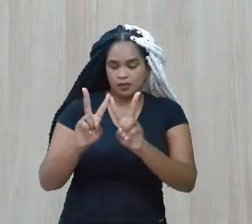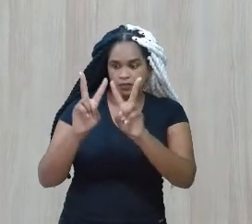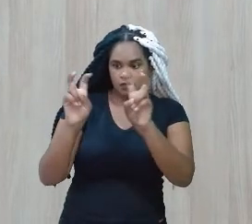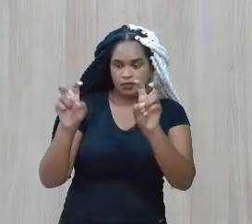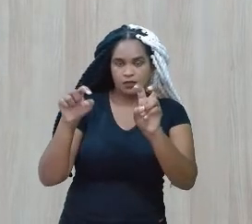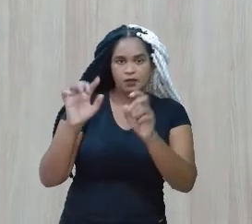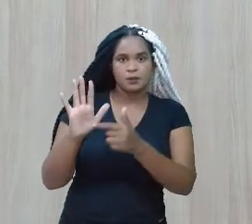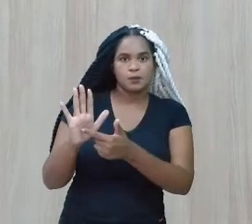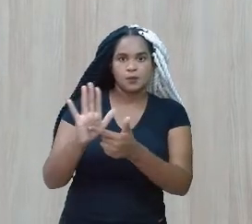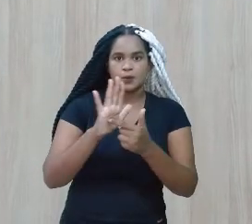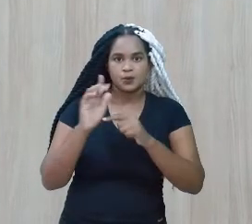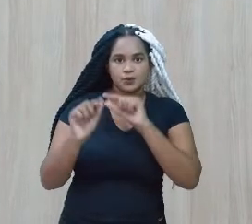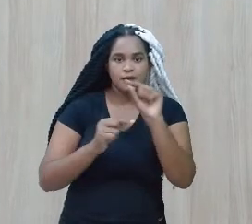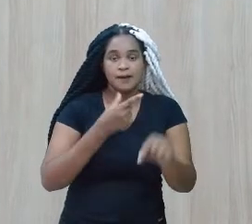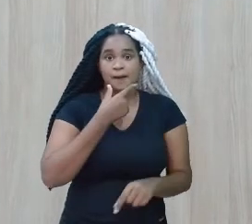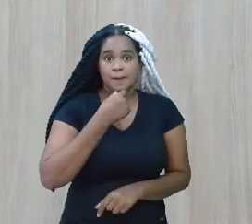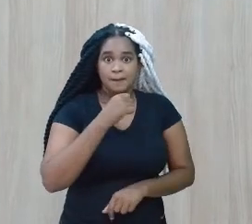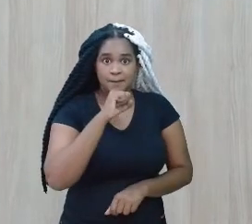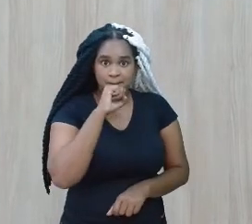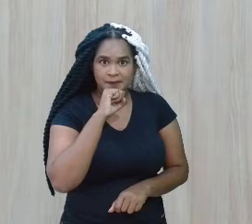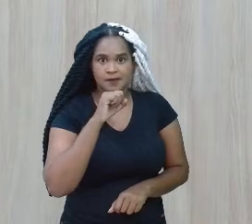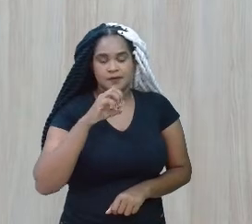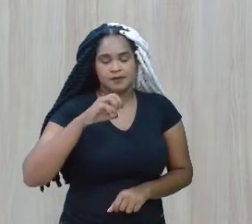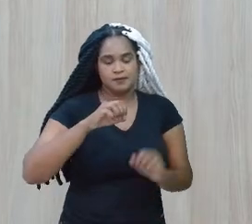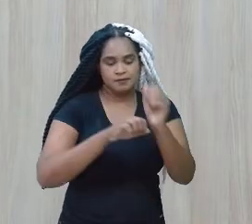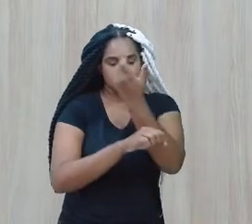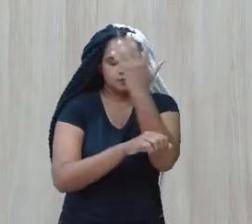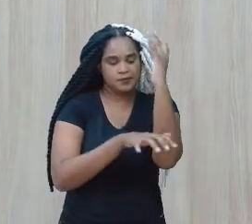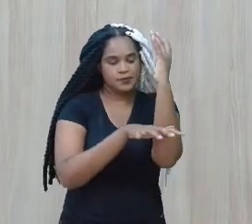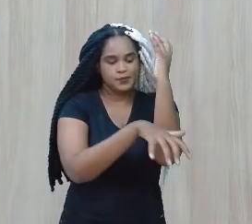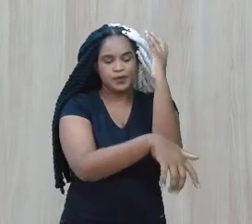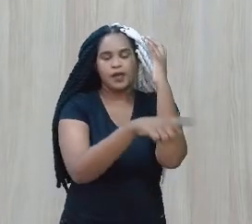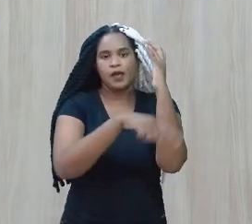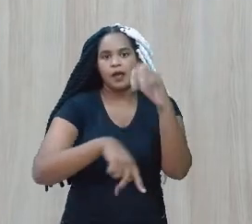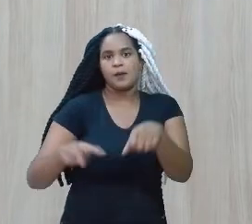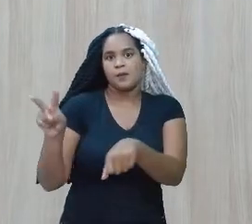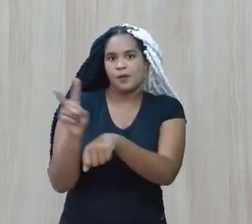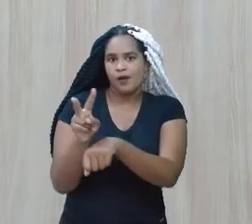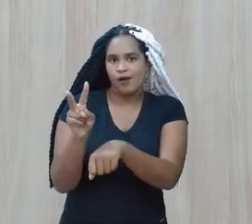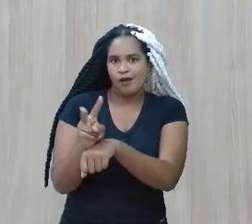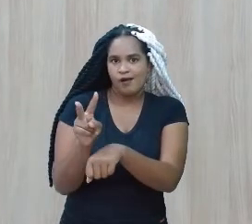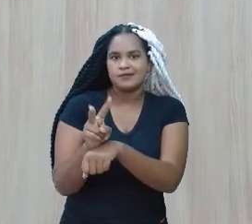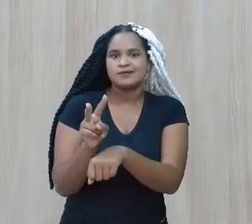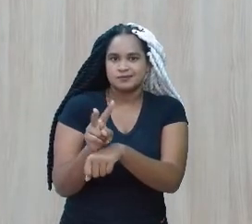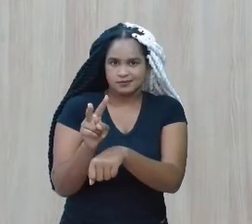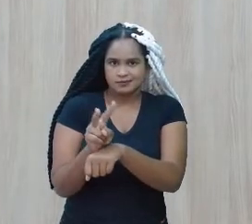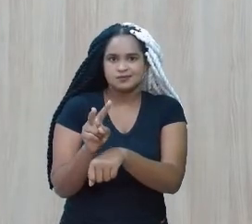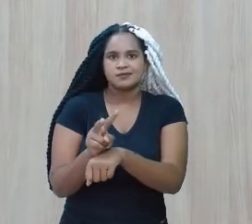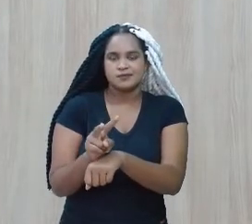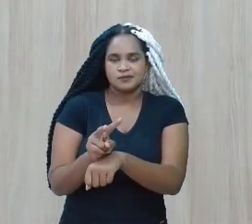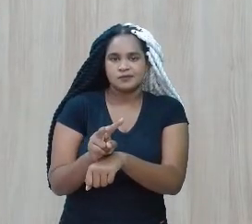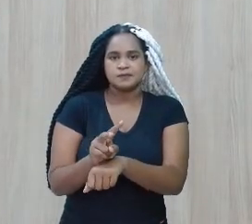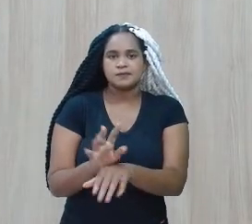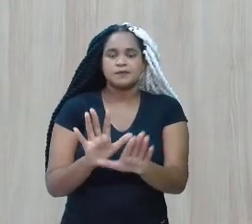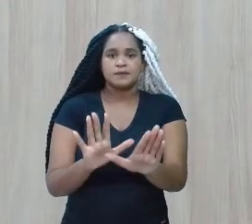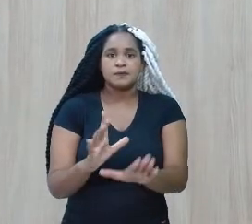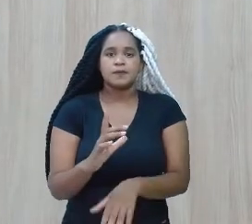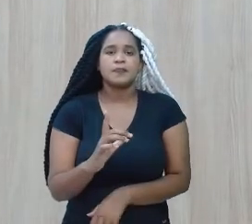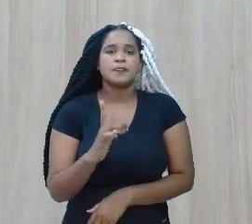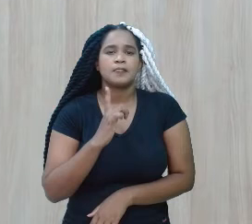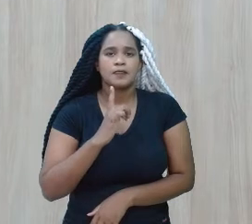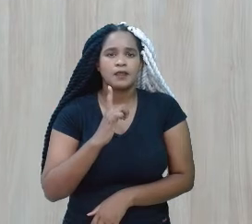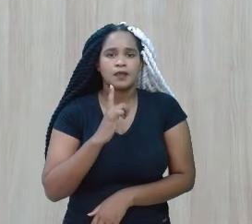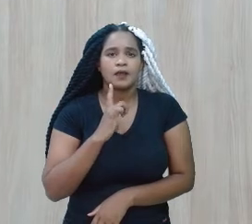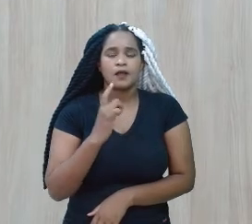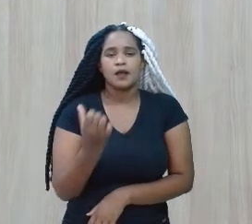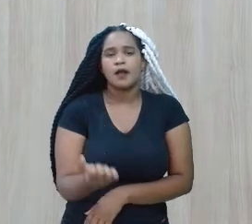que ele é o protetor do mangue. Outros dizem, não é, que não sabem, não é? Mas pessoas que